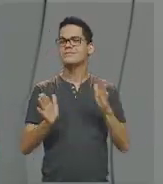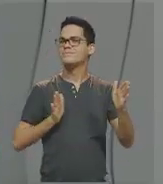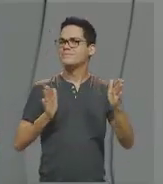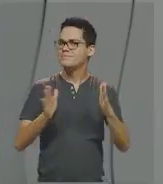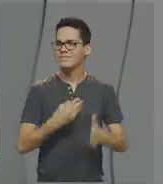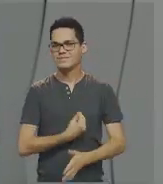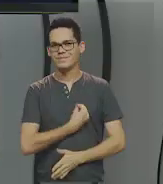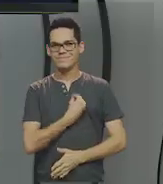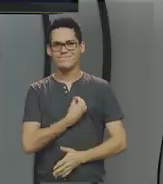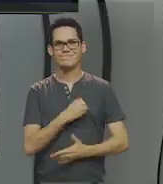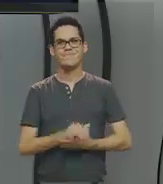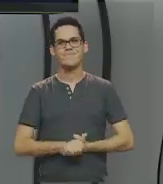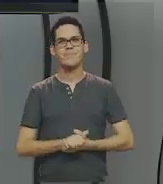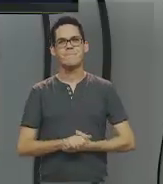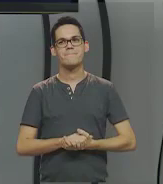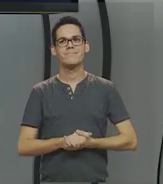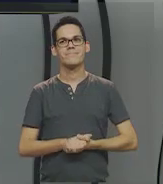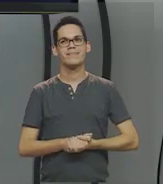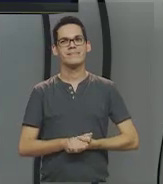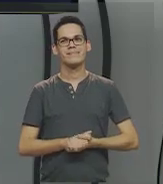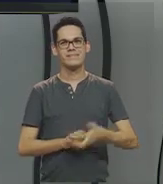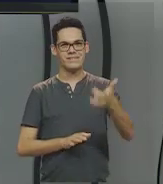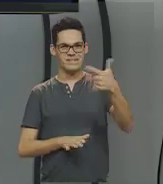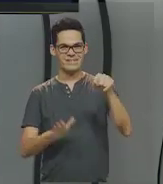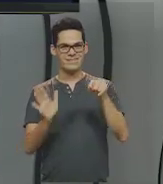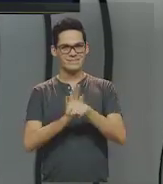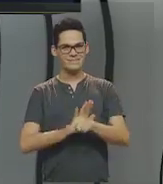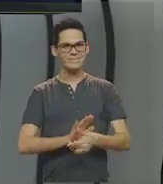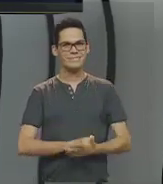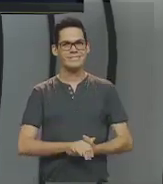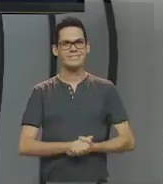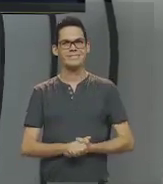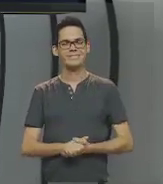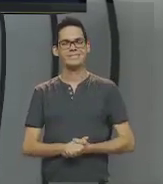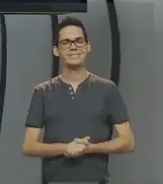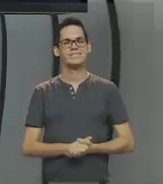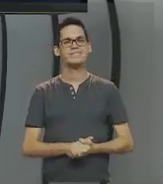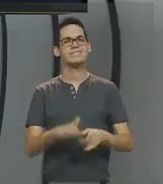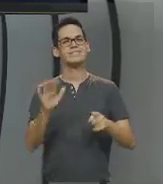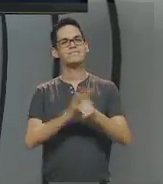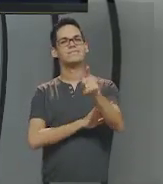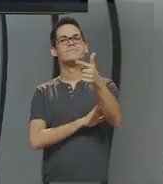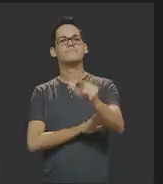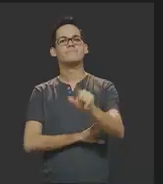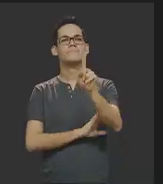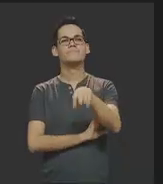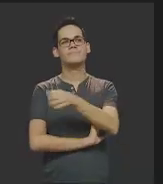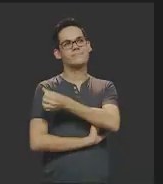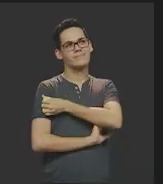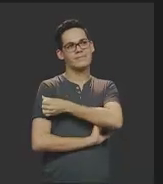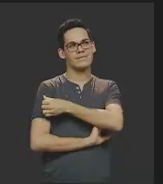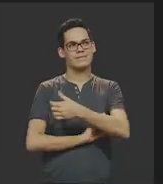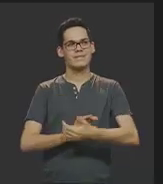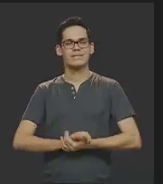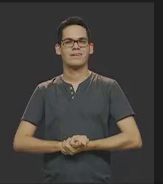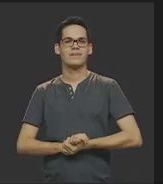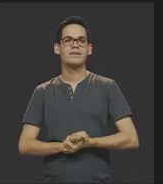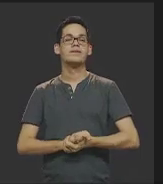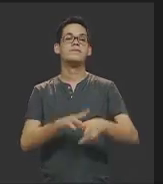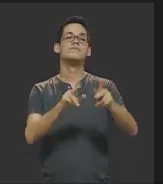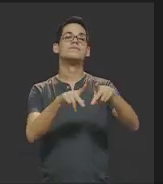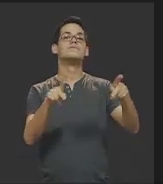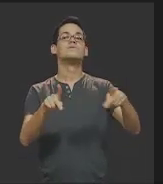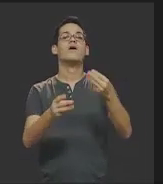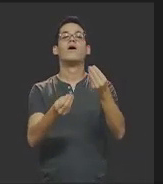que vivemos? Com certeza. Vamos para a próxima. Nossa próxima pergunta é uma pergunta de 6º ano. Professora Angélica,